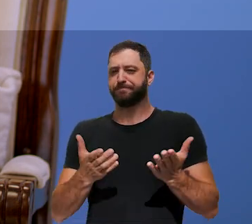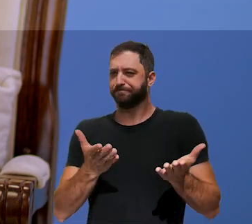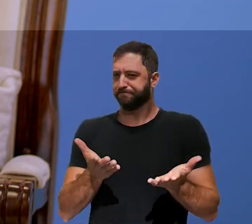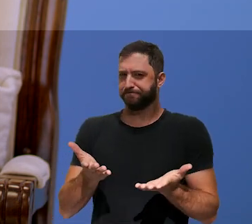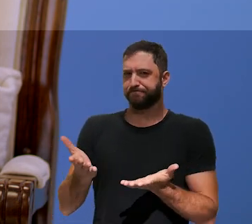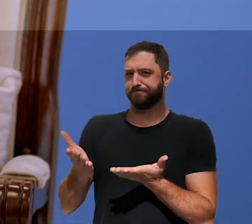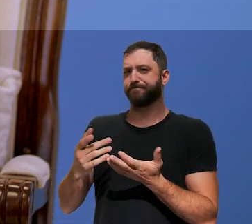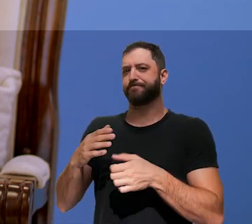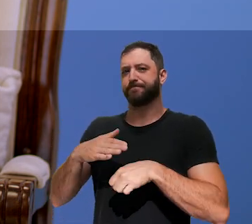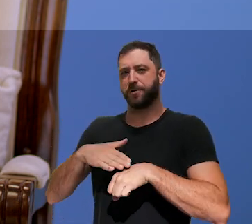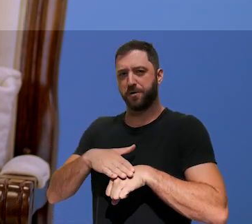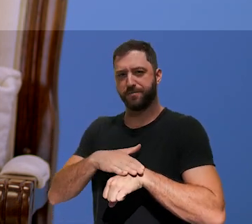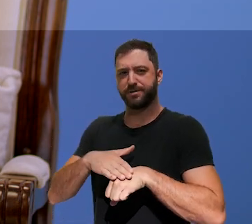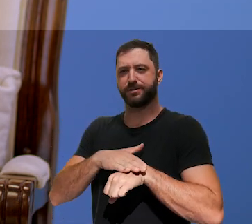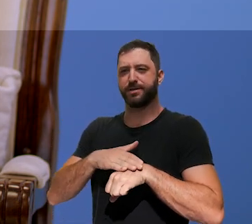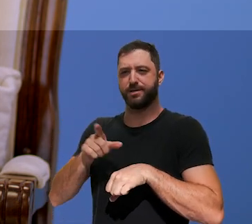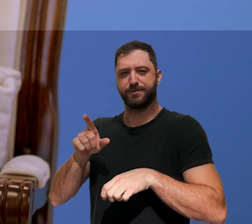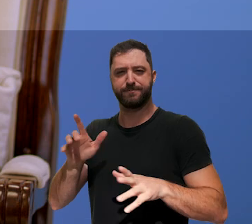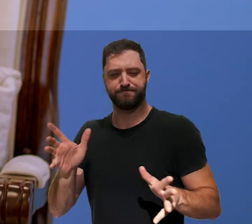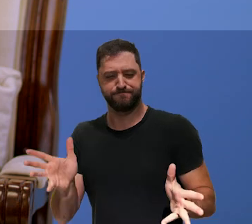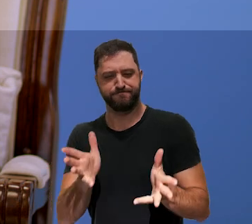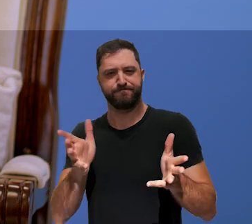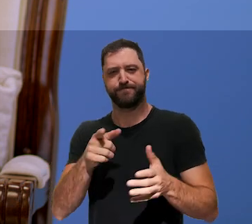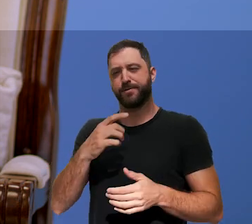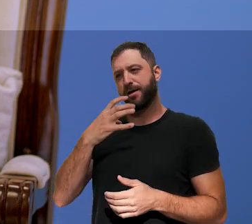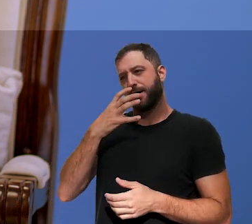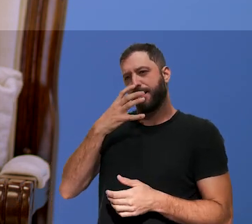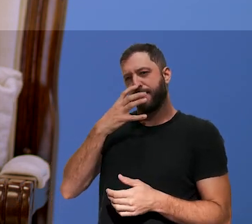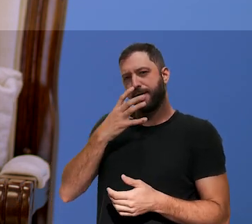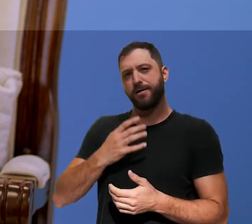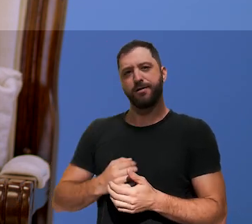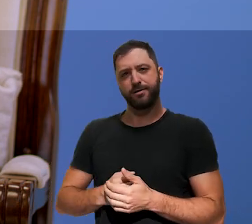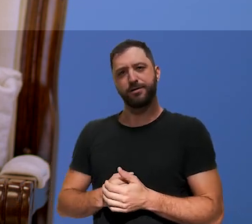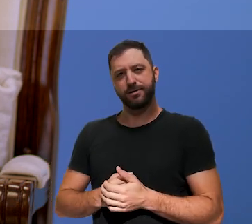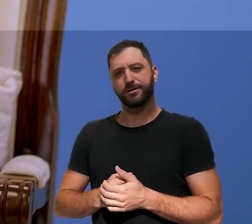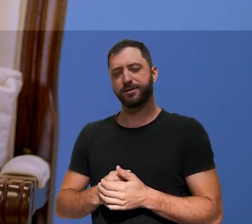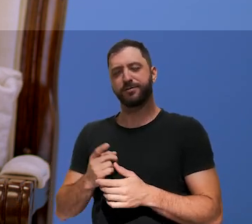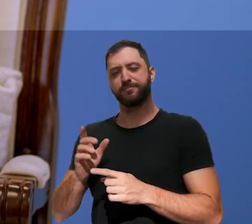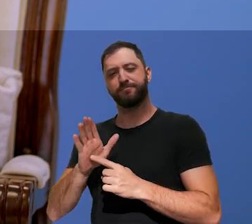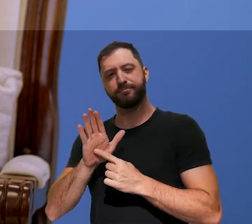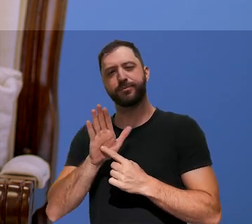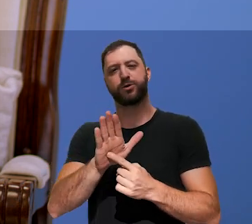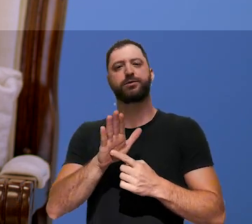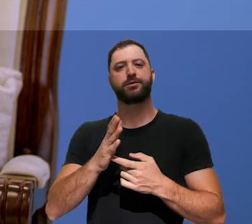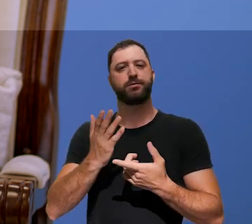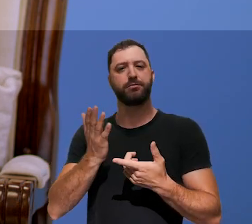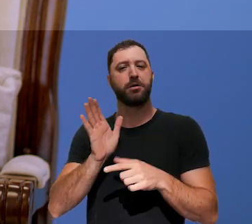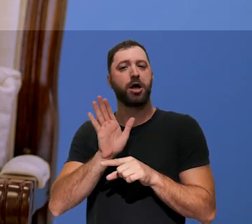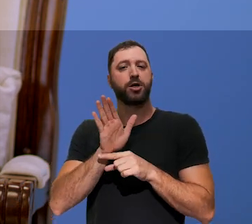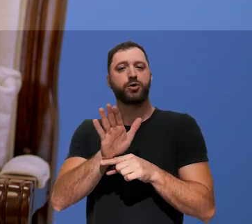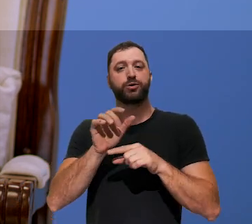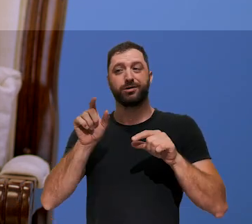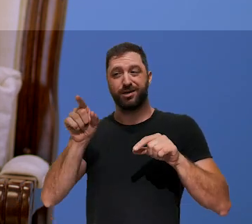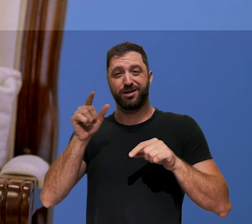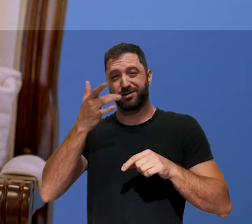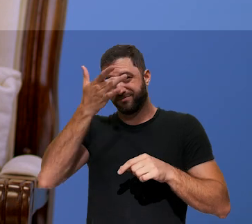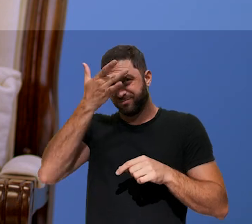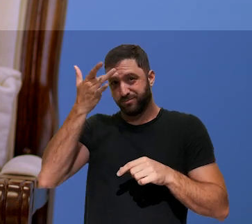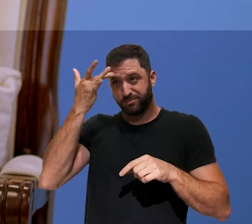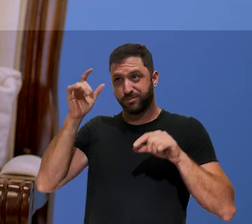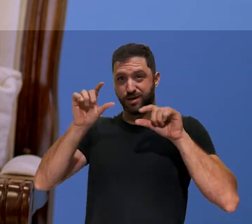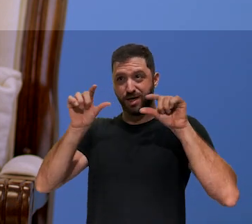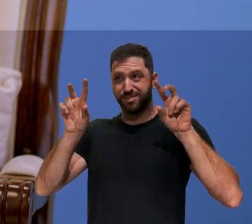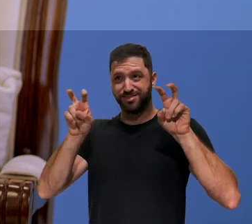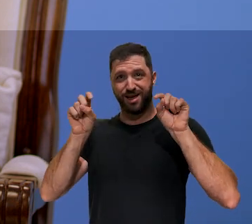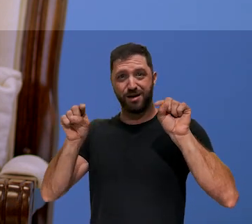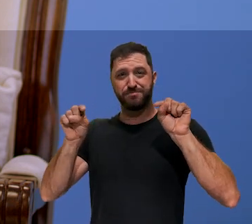para uma conversa verdadeiramente inspiradora e reveladora também sobre esse tema que podemos